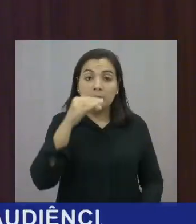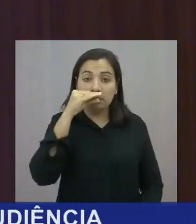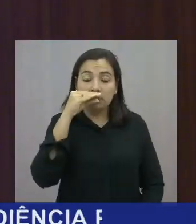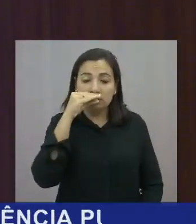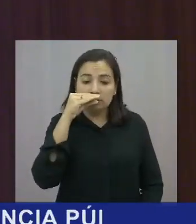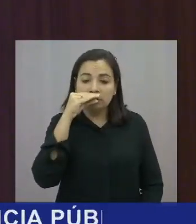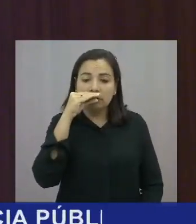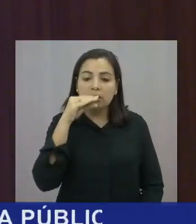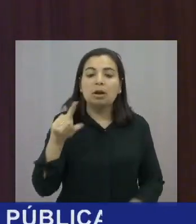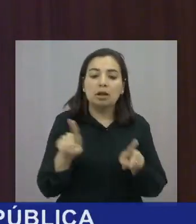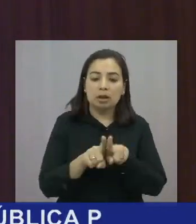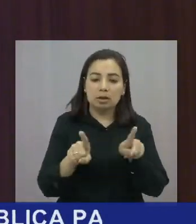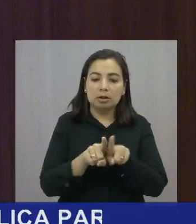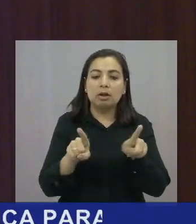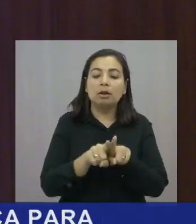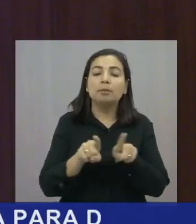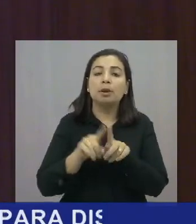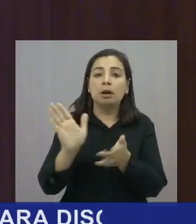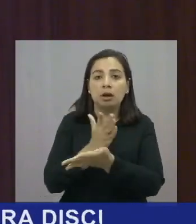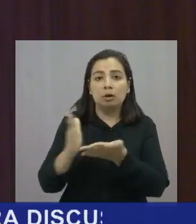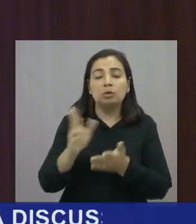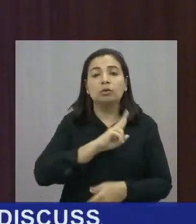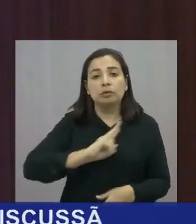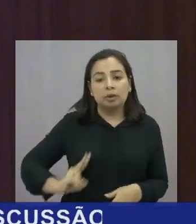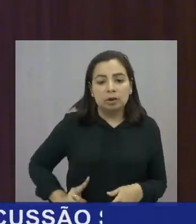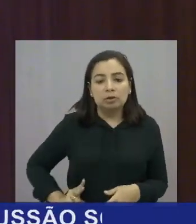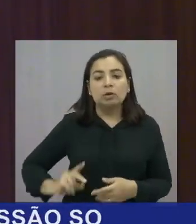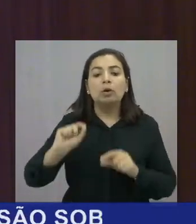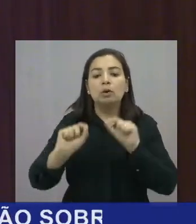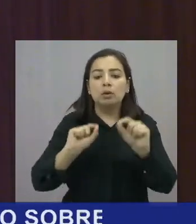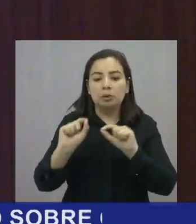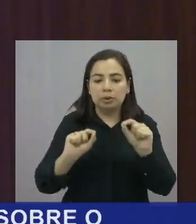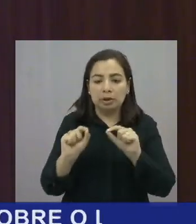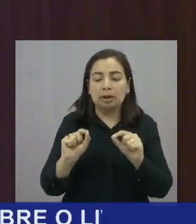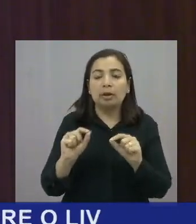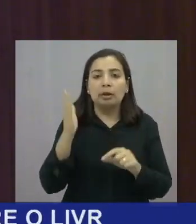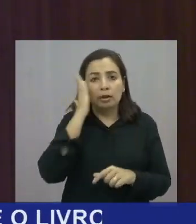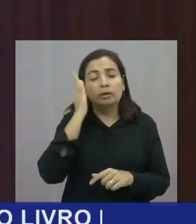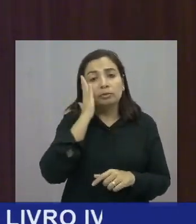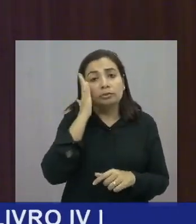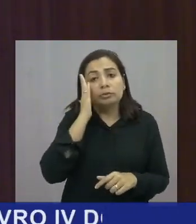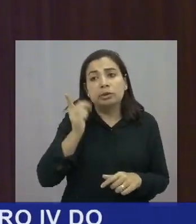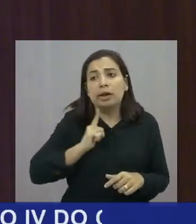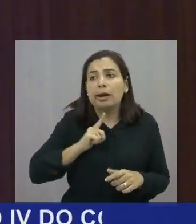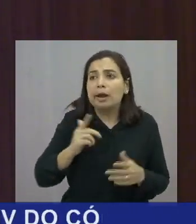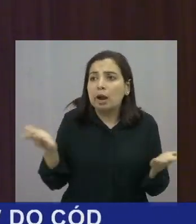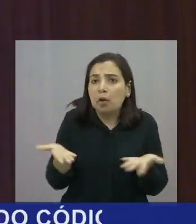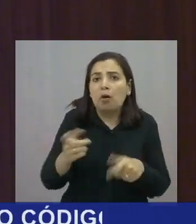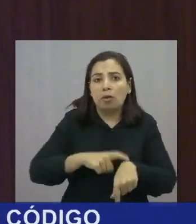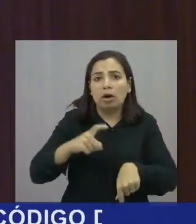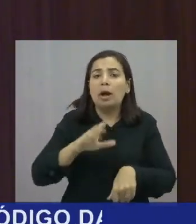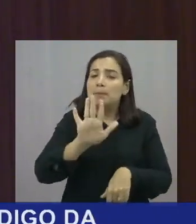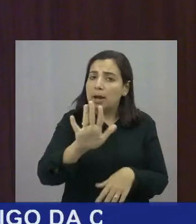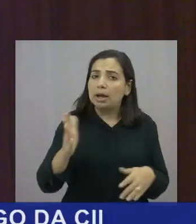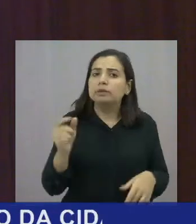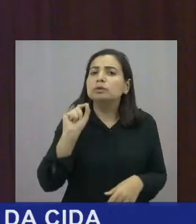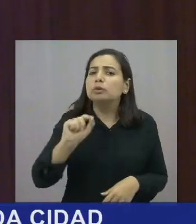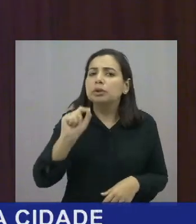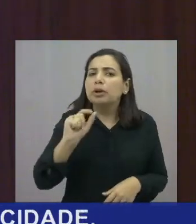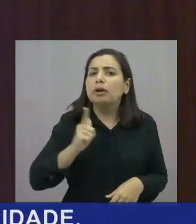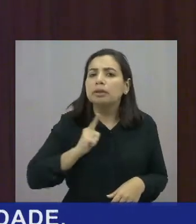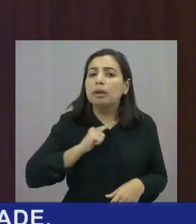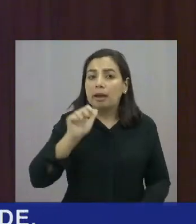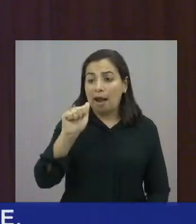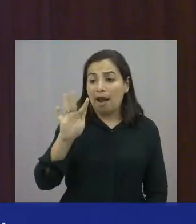vou nominar alguns vereadores sem querer desmerecer os demais, porque sempre a AFIM foi